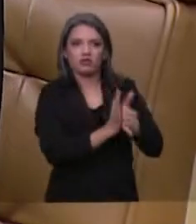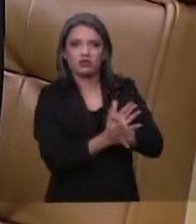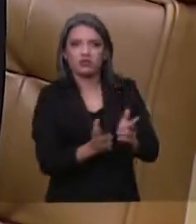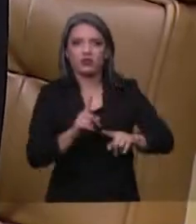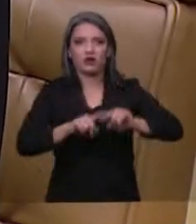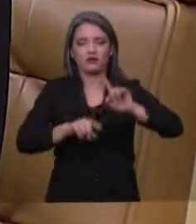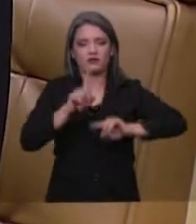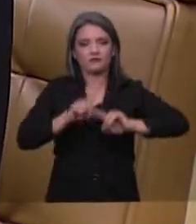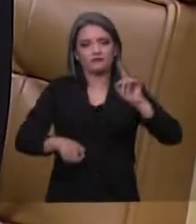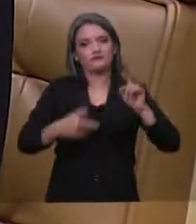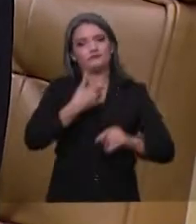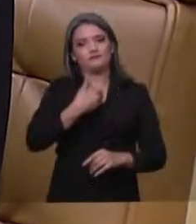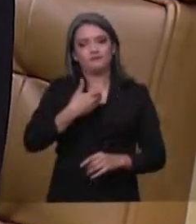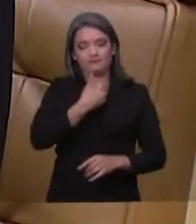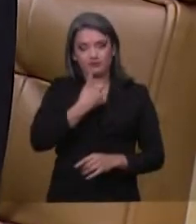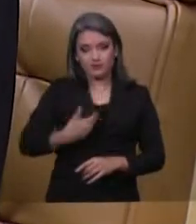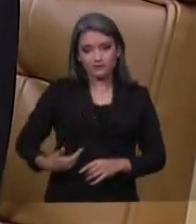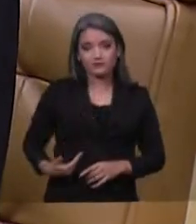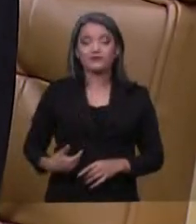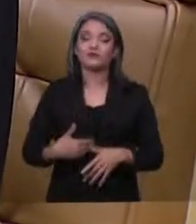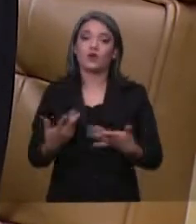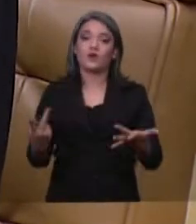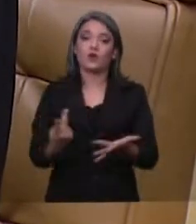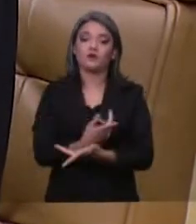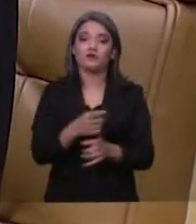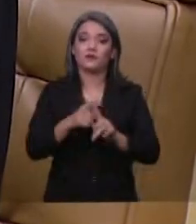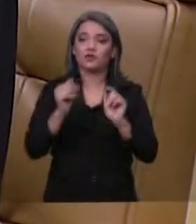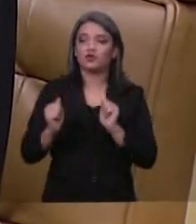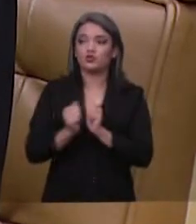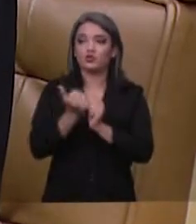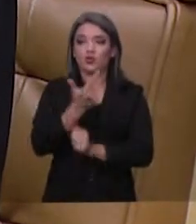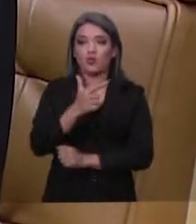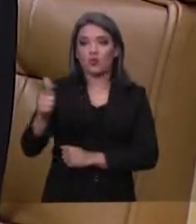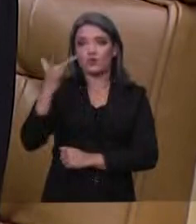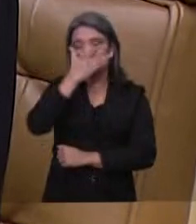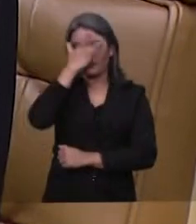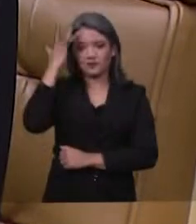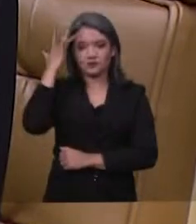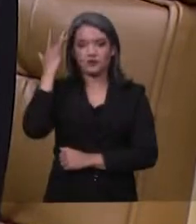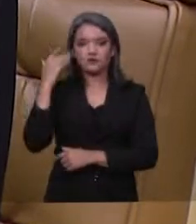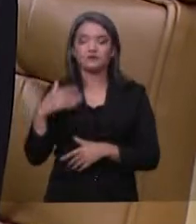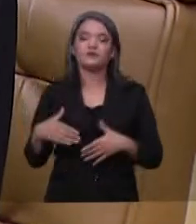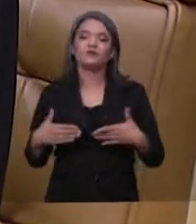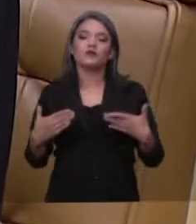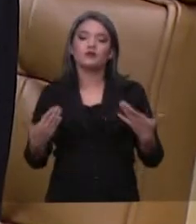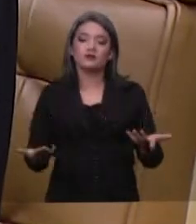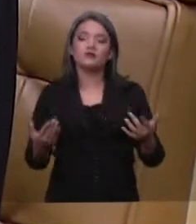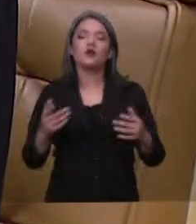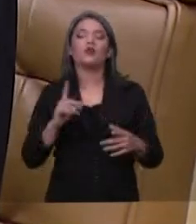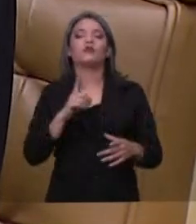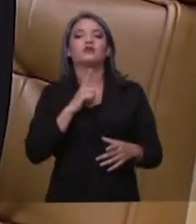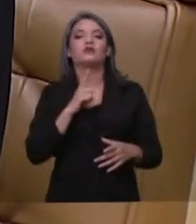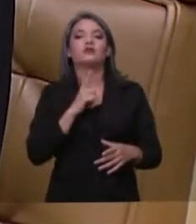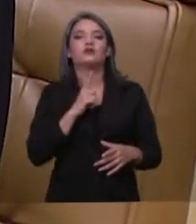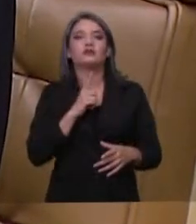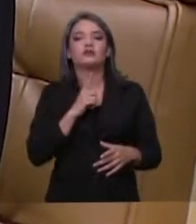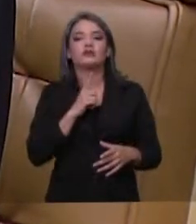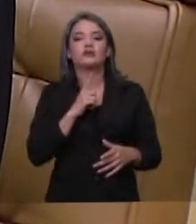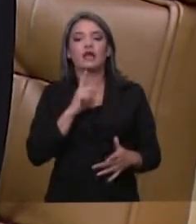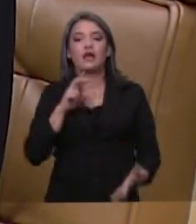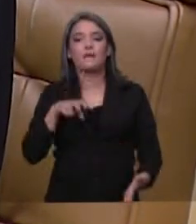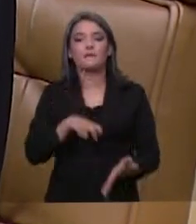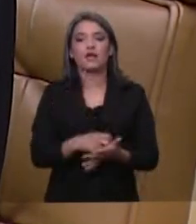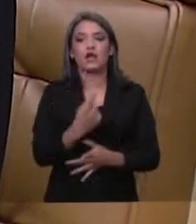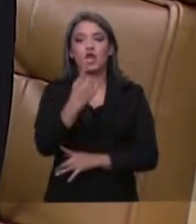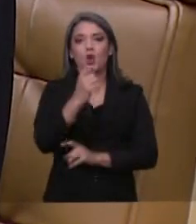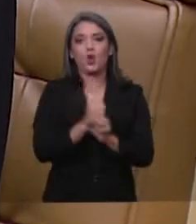ocasião, uma trama delitiva praticada em concurso de vários agentes. Reputo razoável, portanto, a fixação da